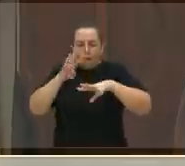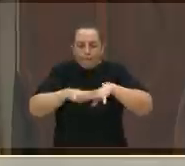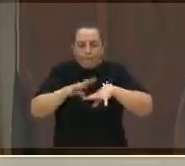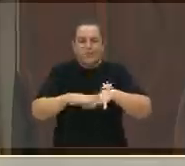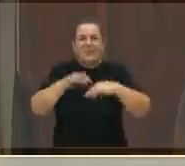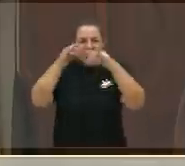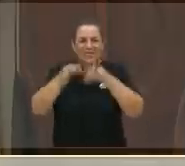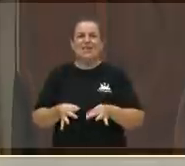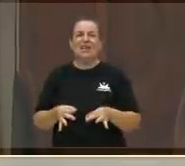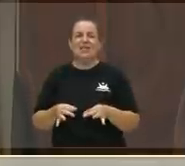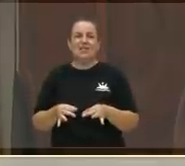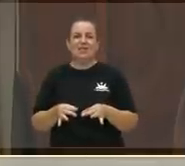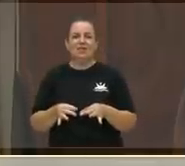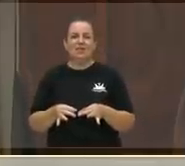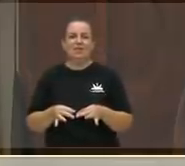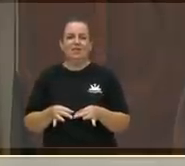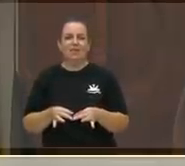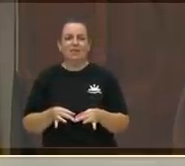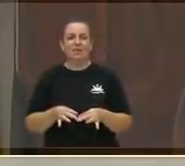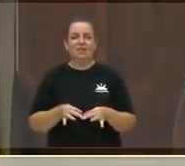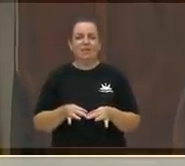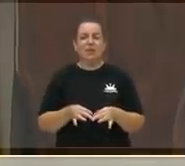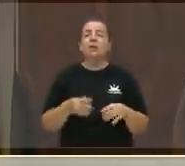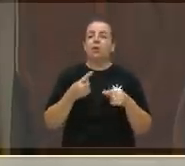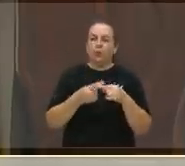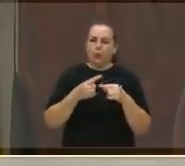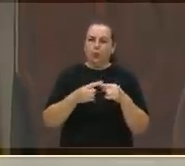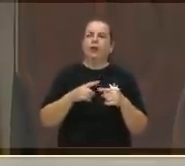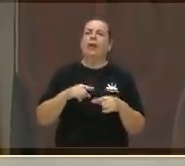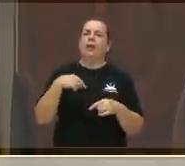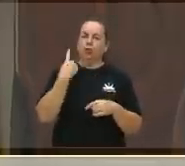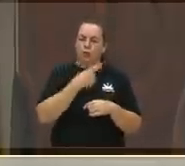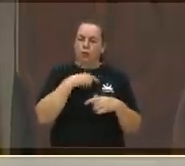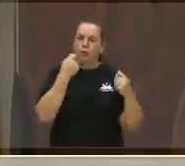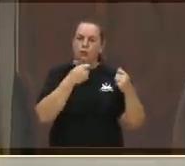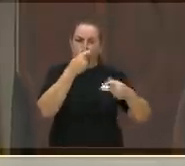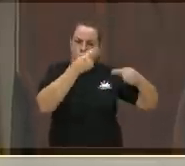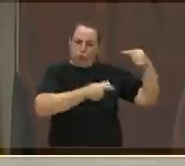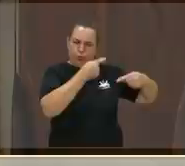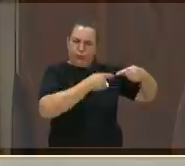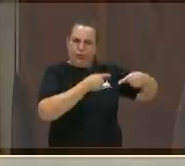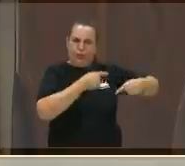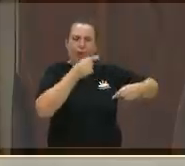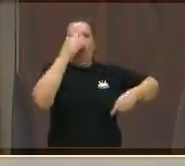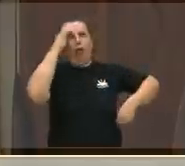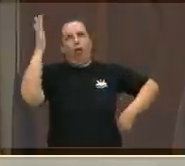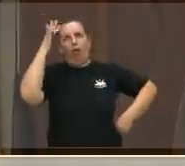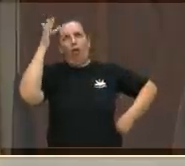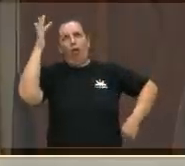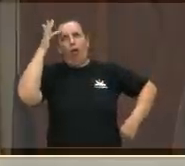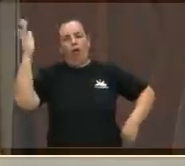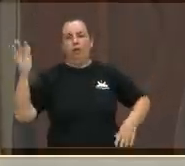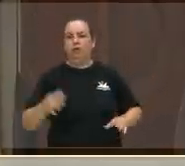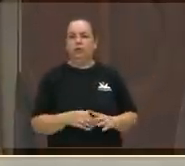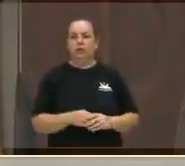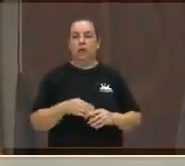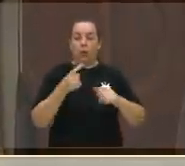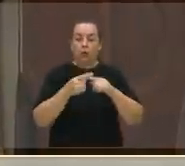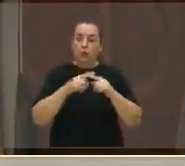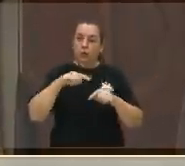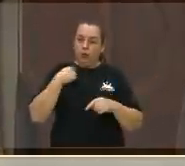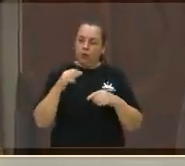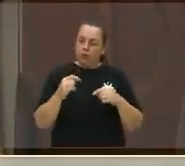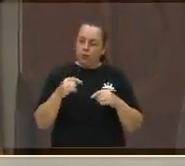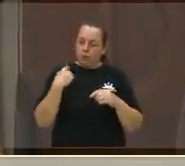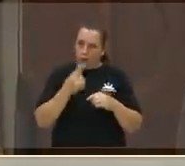ajude exatamente para combater a distração porque quando nós paramos para rezar